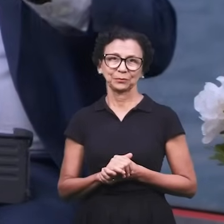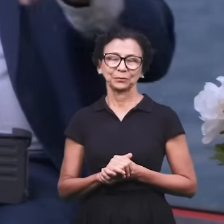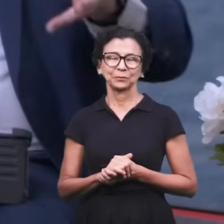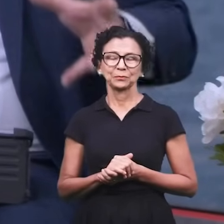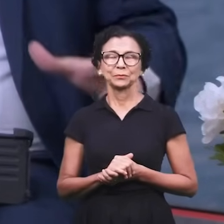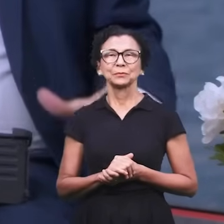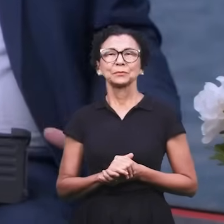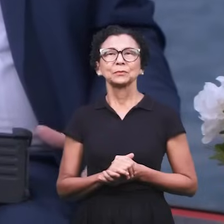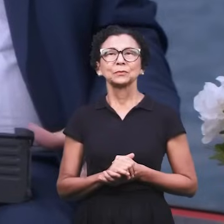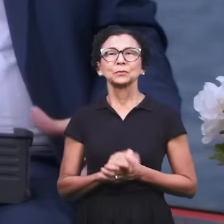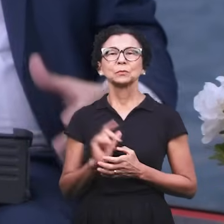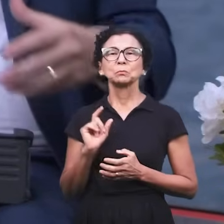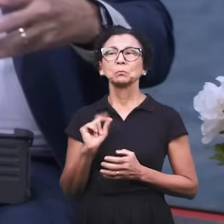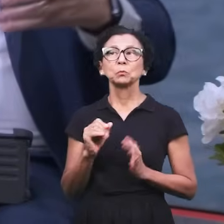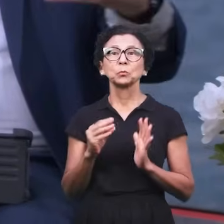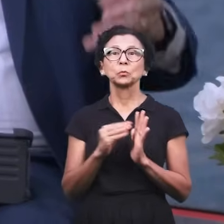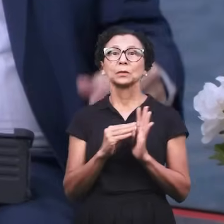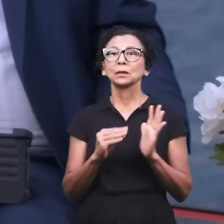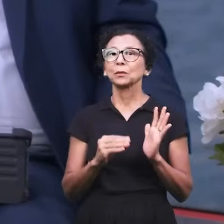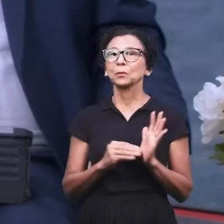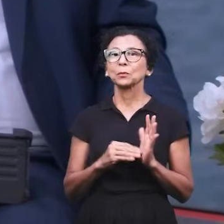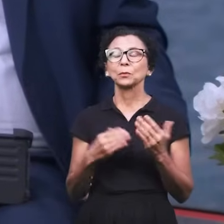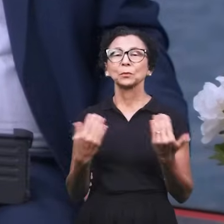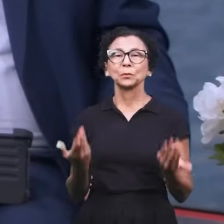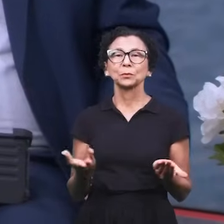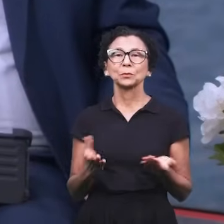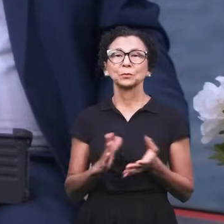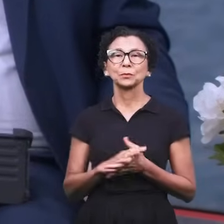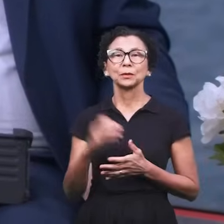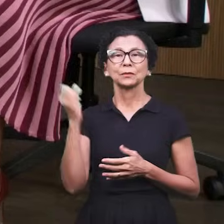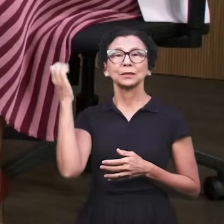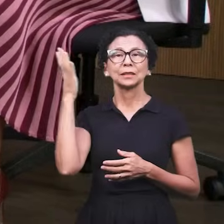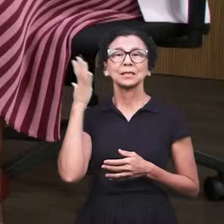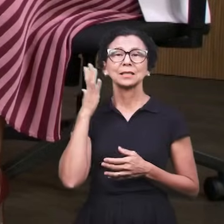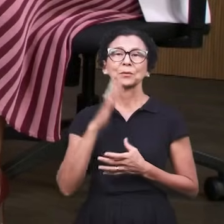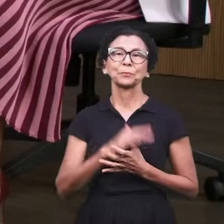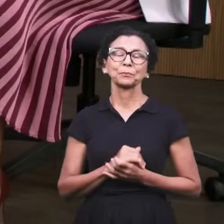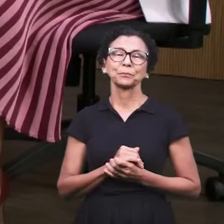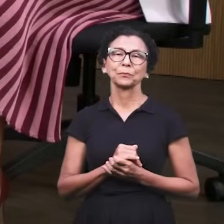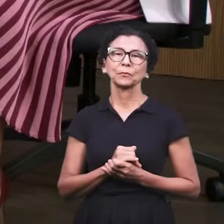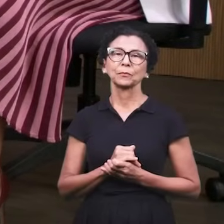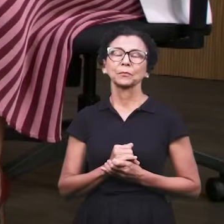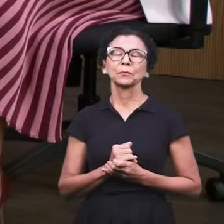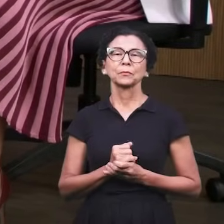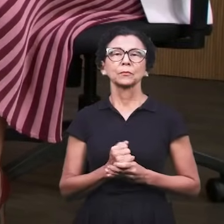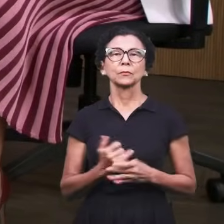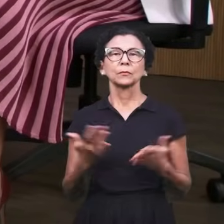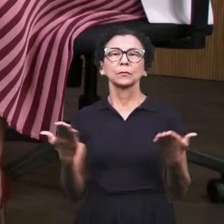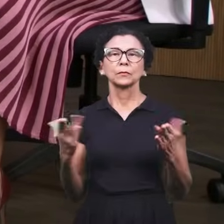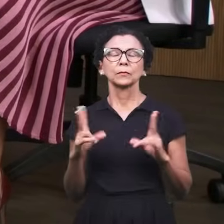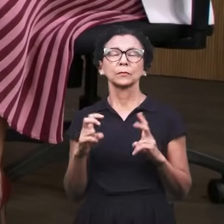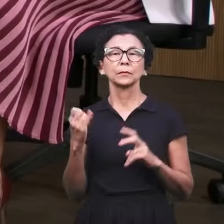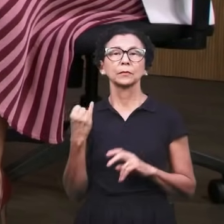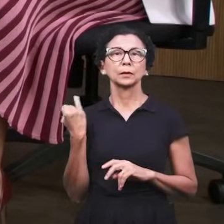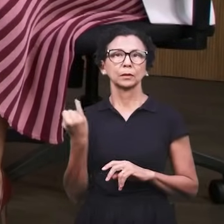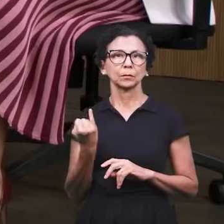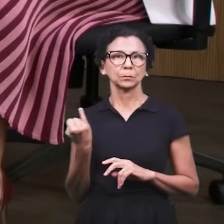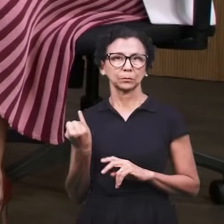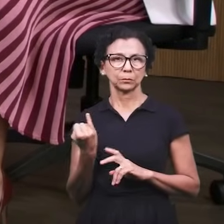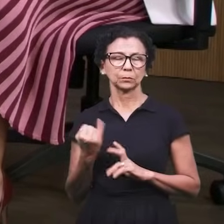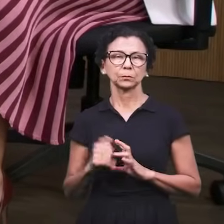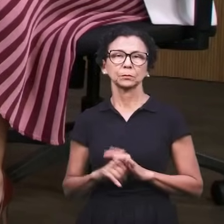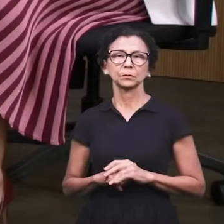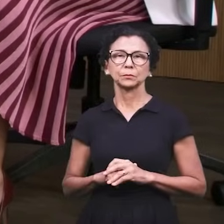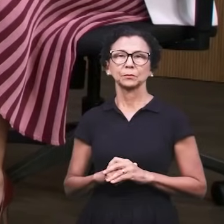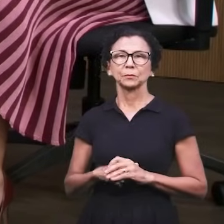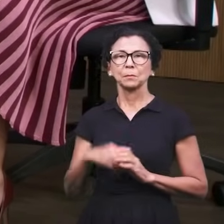edição. O que nós temos aqui? Qual é a direção para hoje, Andréia? O episódio de hoje vai falar de um tema muito importante, vai